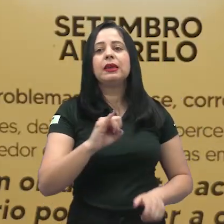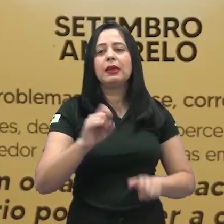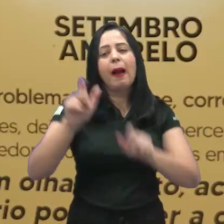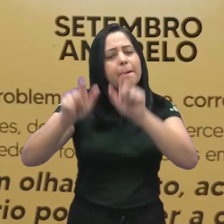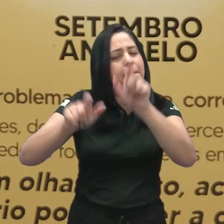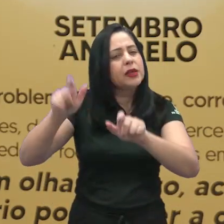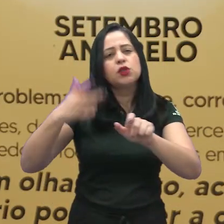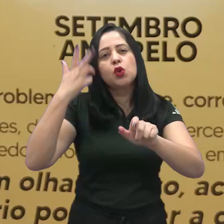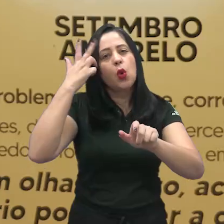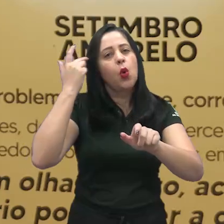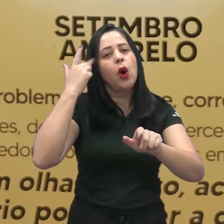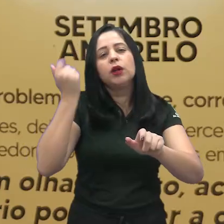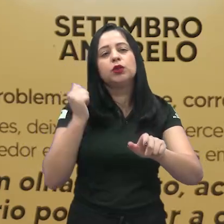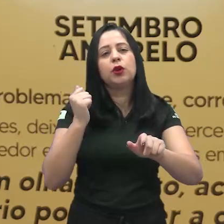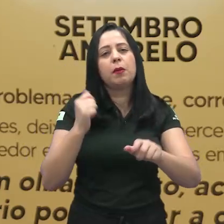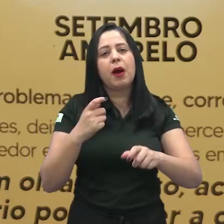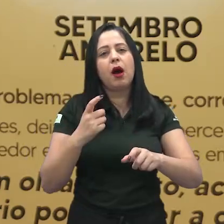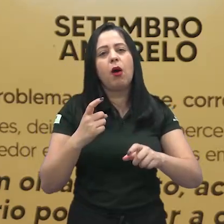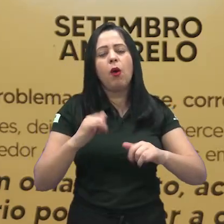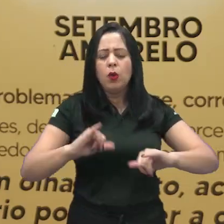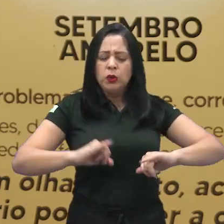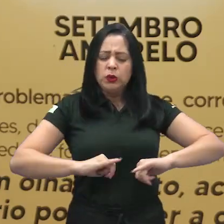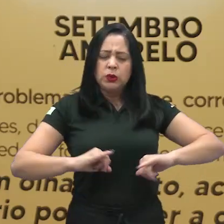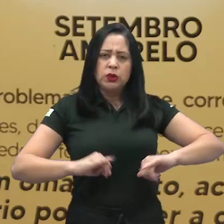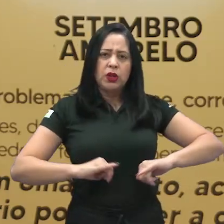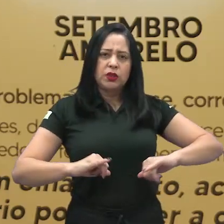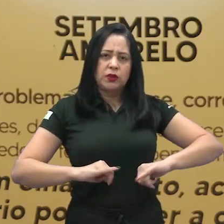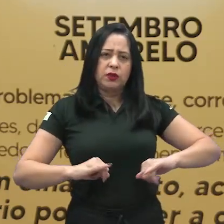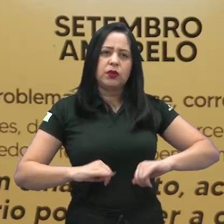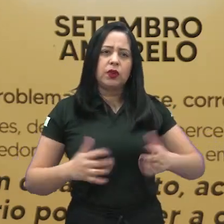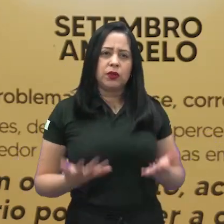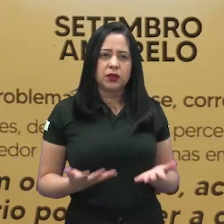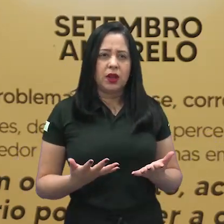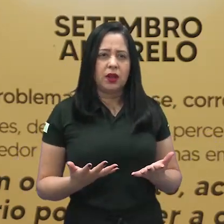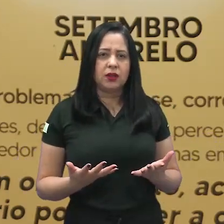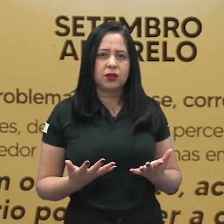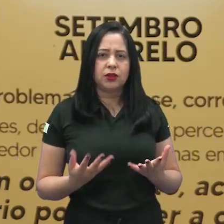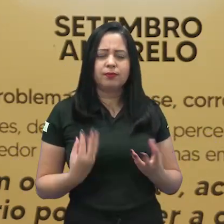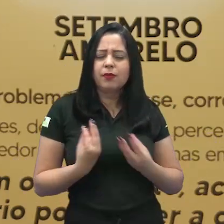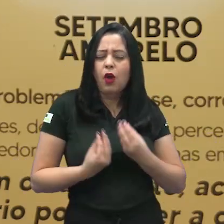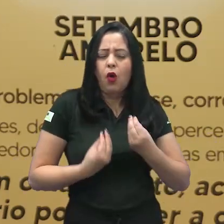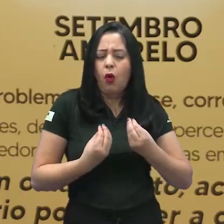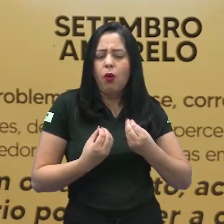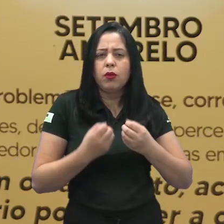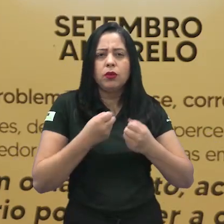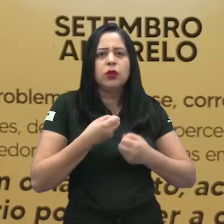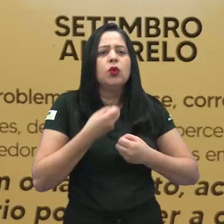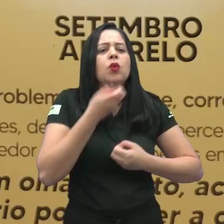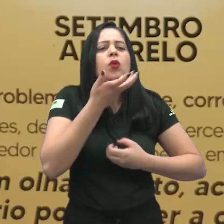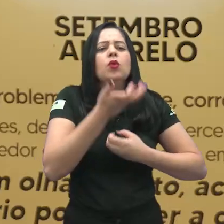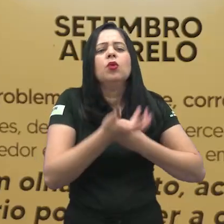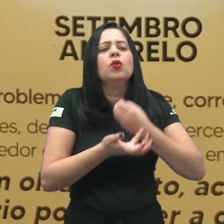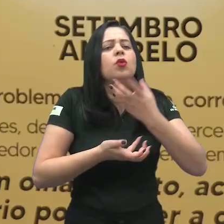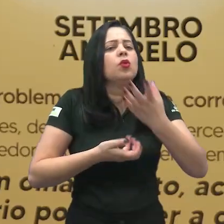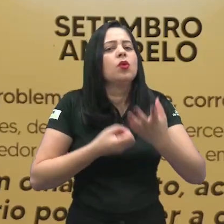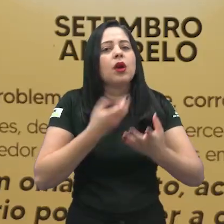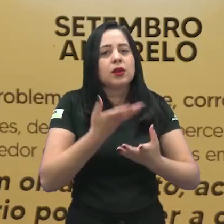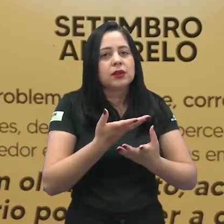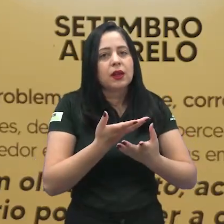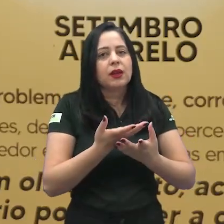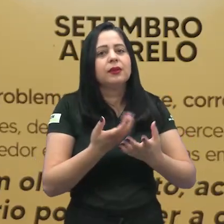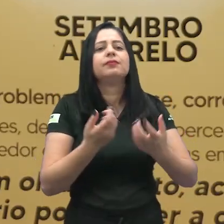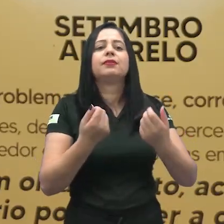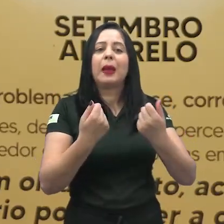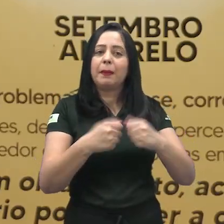você gostaria de ser recebido por essa pessoa que vai te ouvir, né? Que ela te dê